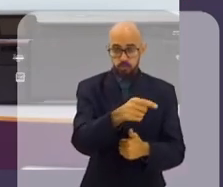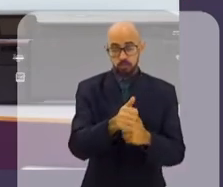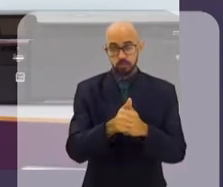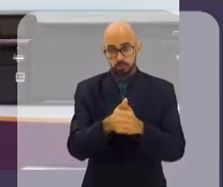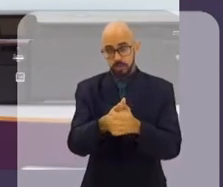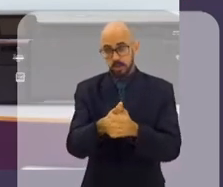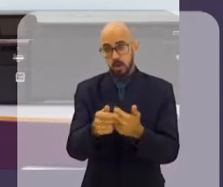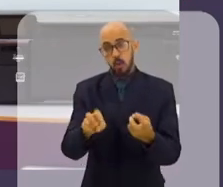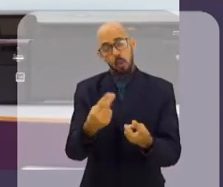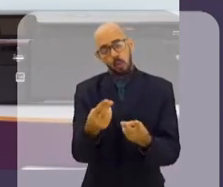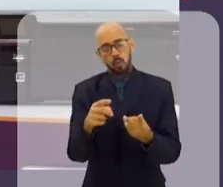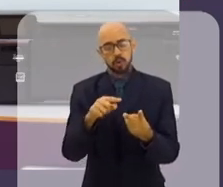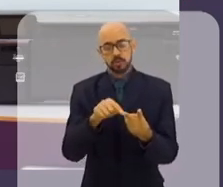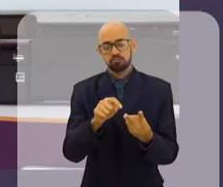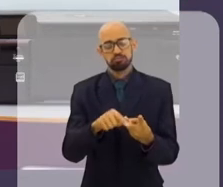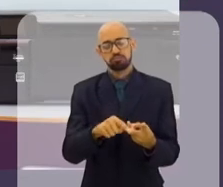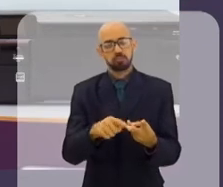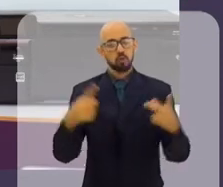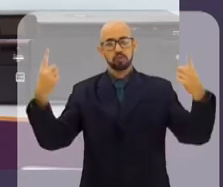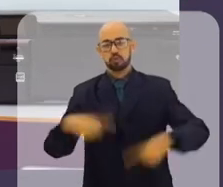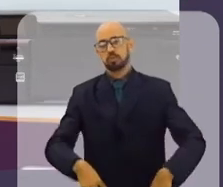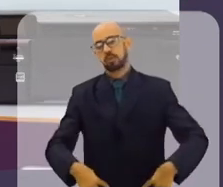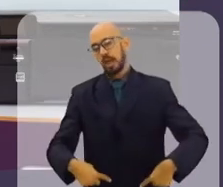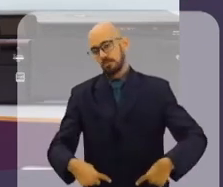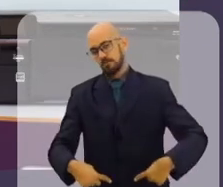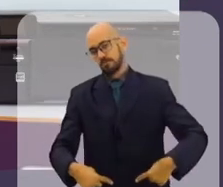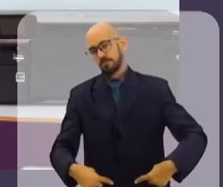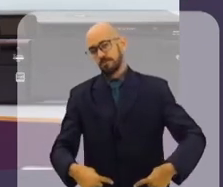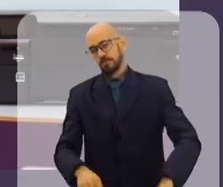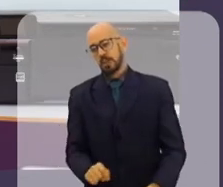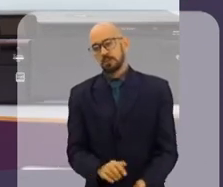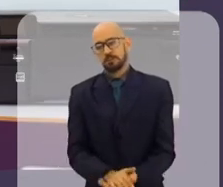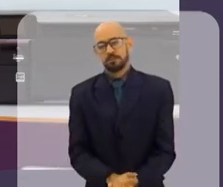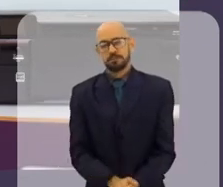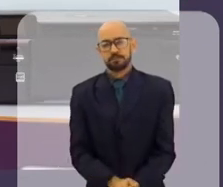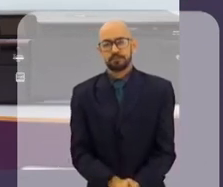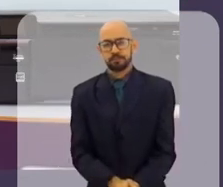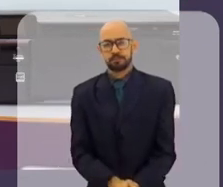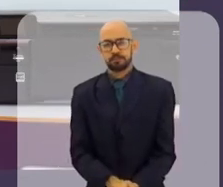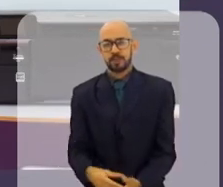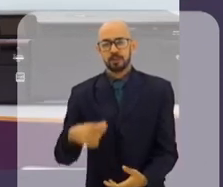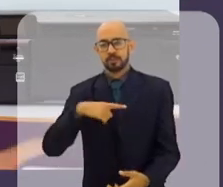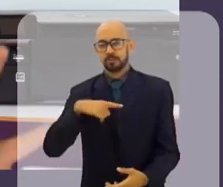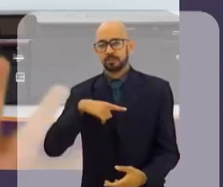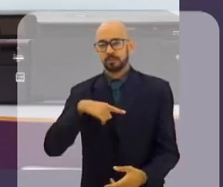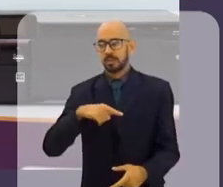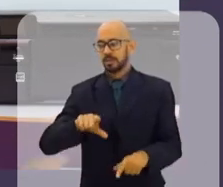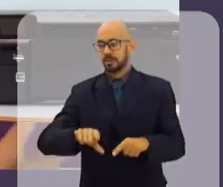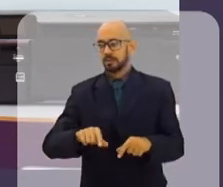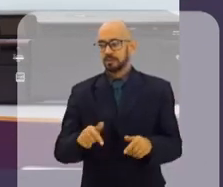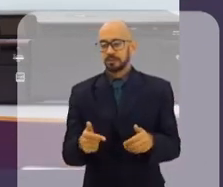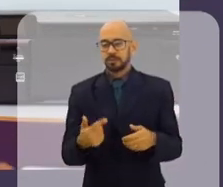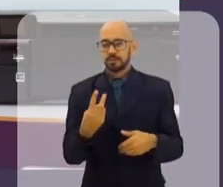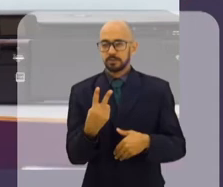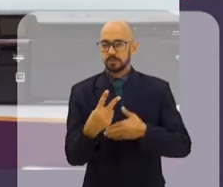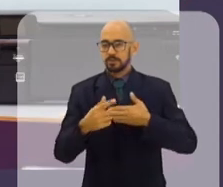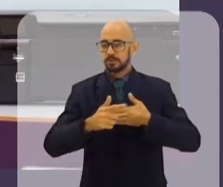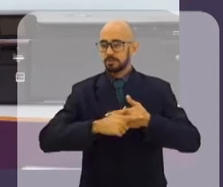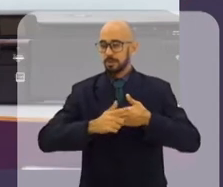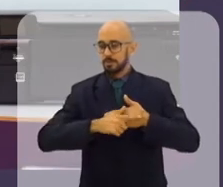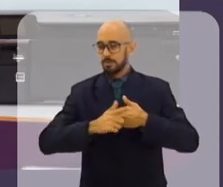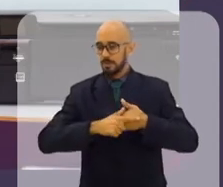E acompanhar aquelas mulheres, ou eles vão bater de frente, assim. Tem, assim, esses dois